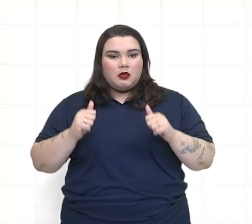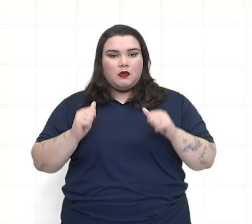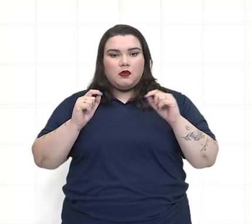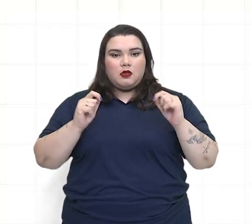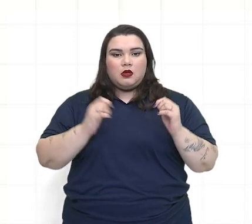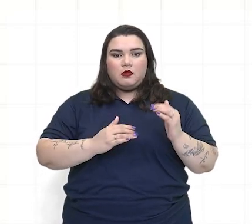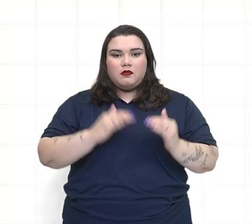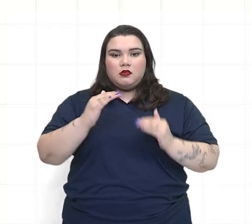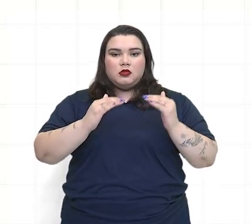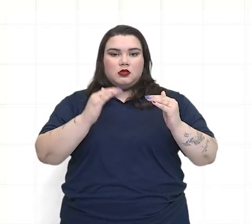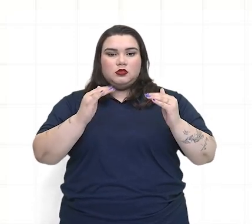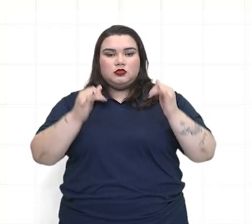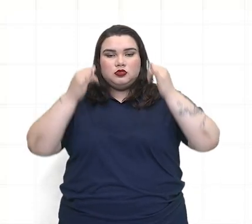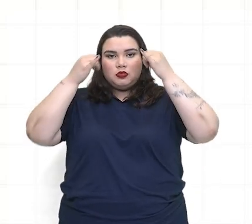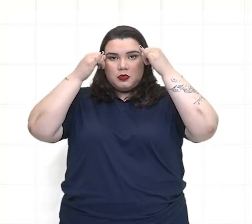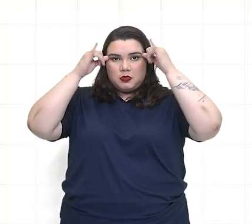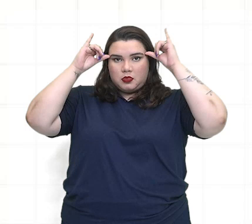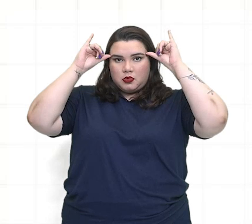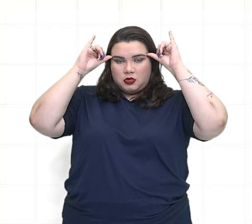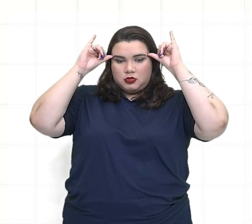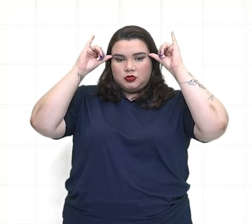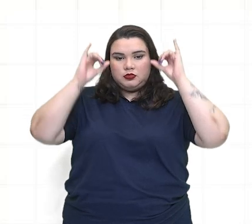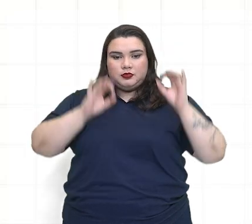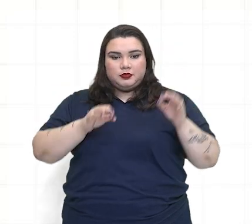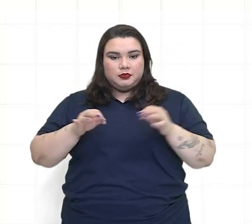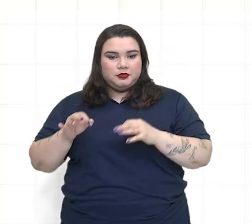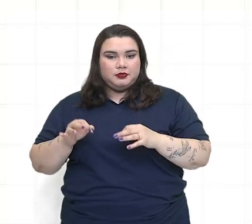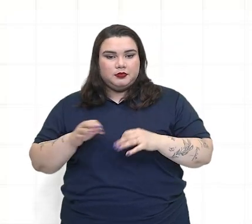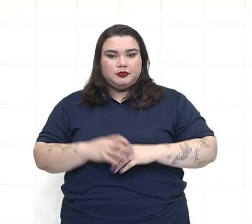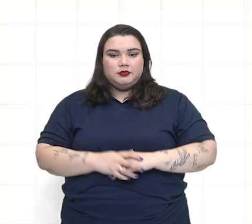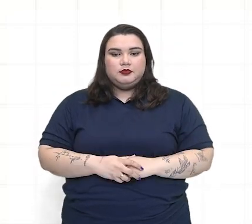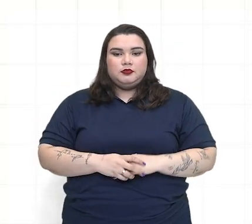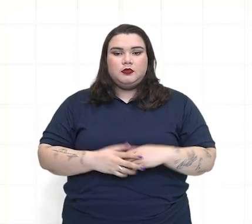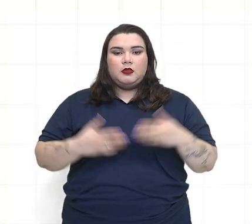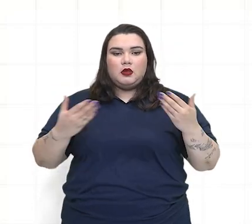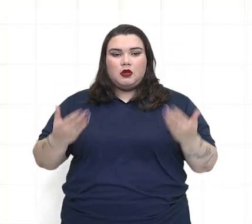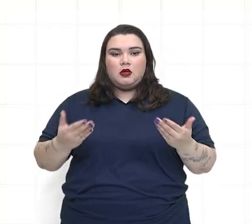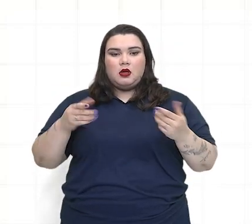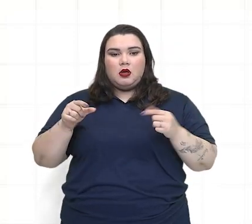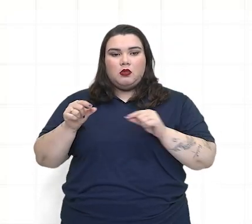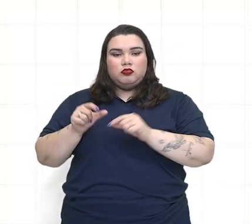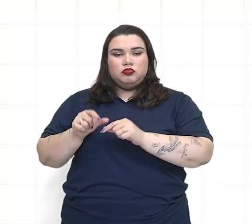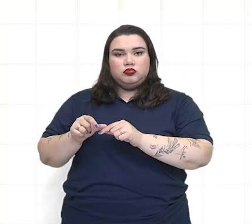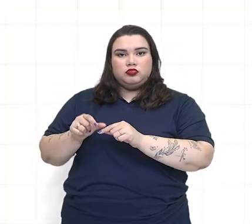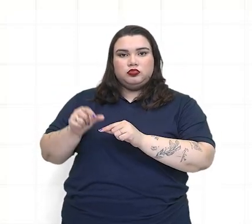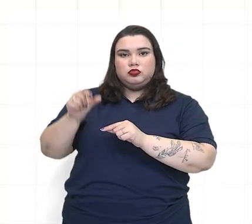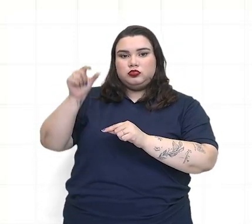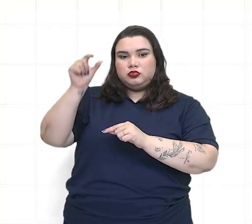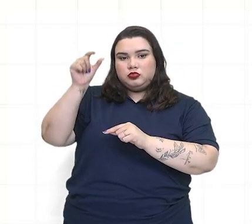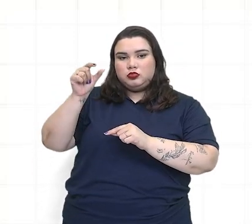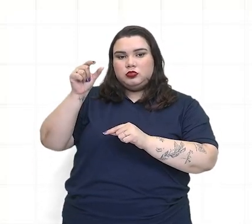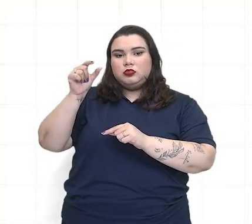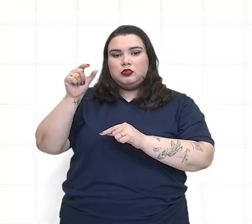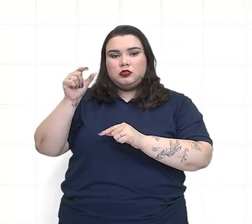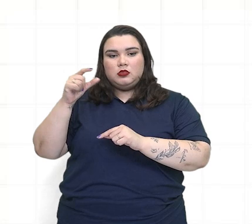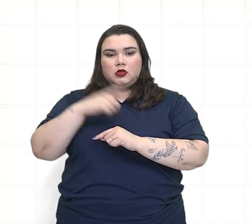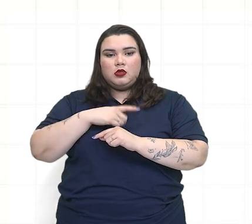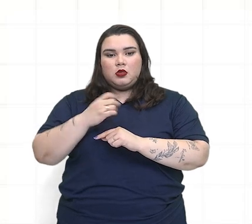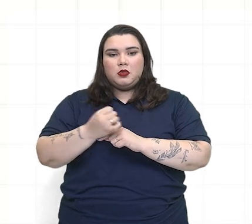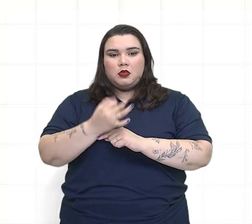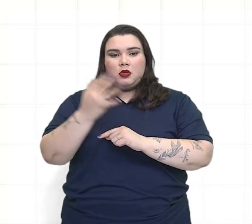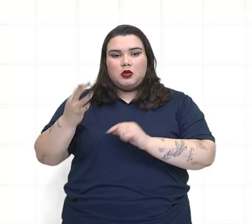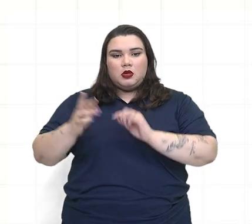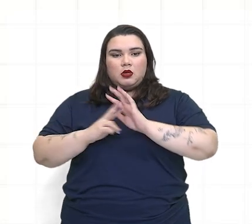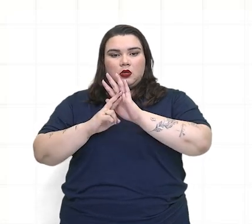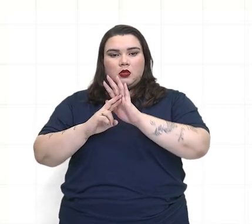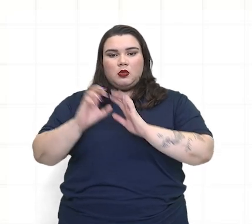evolução do efetivo de bovinos em milhões de cabeças. Esse é o título. Então temos aqui, ó, o eixo vertical, neste caso, né, milhões aqui,